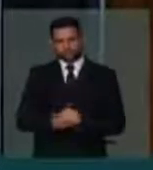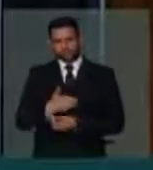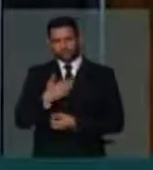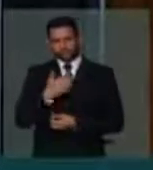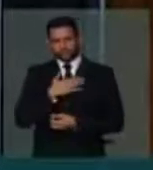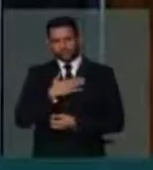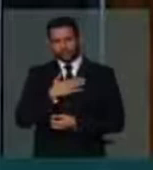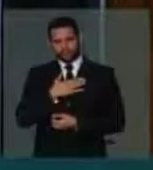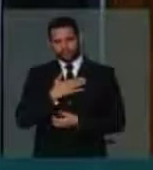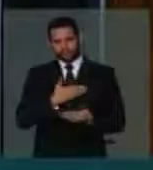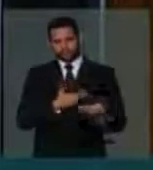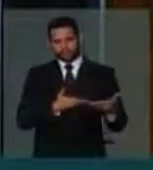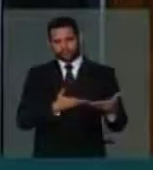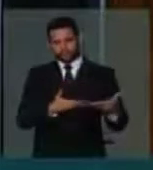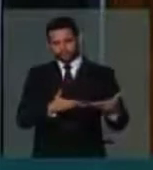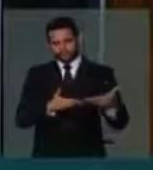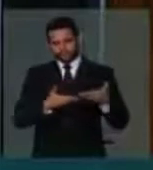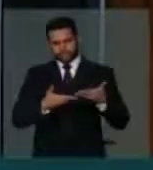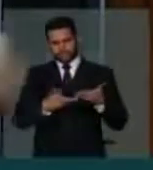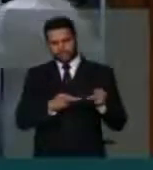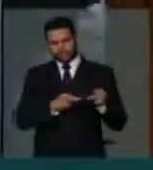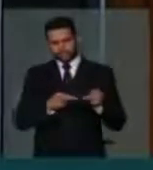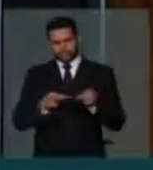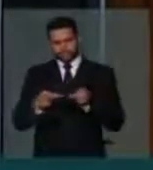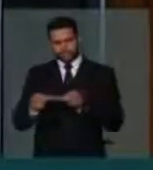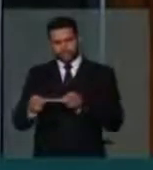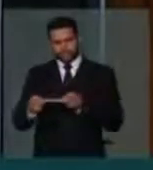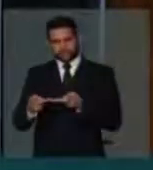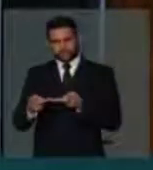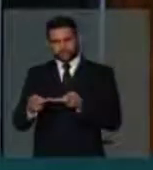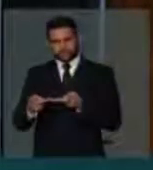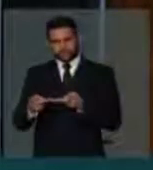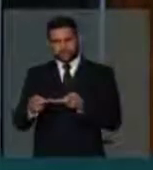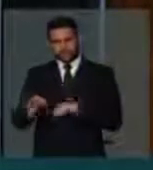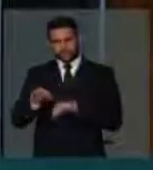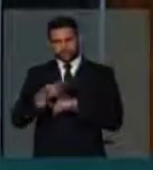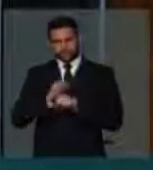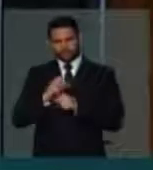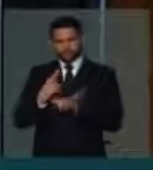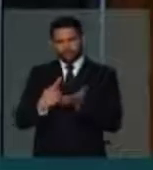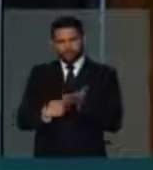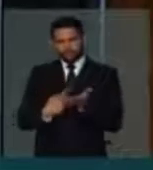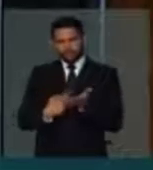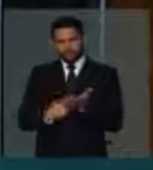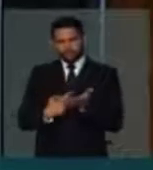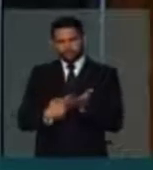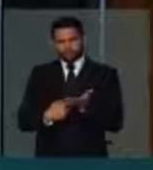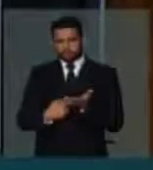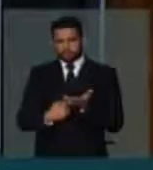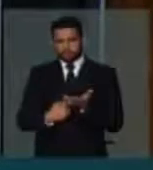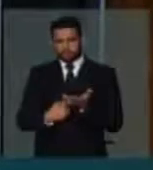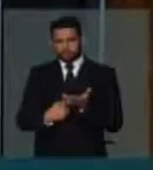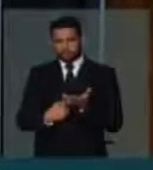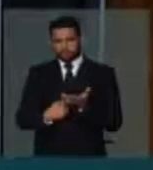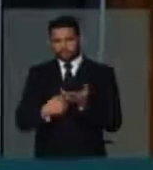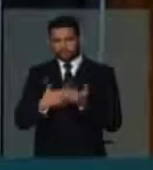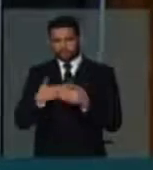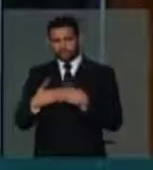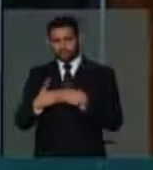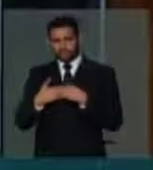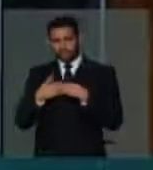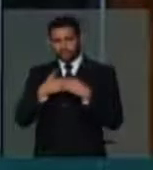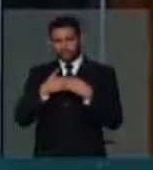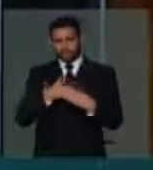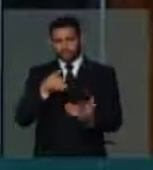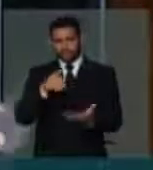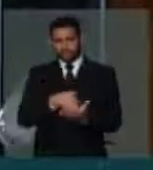eu recebi uma visita e assumi um compromisso que me levou, neste